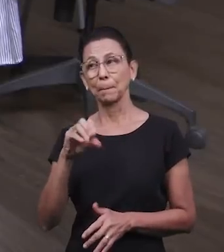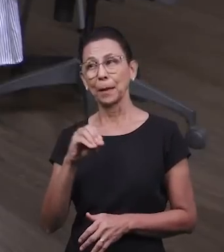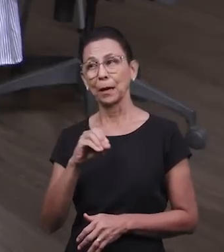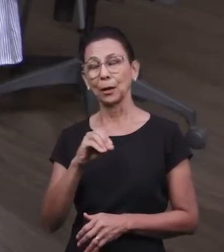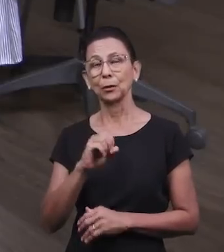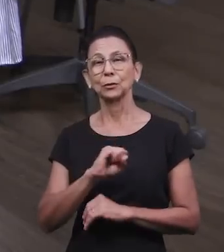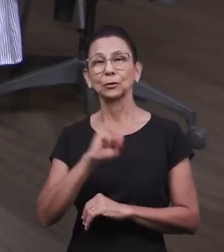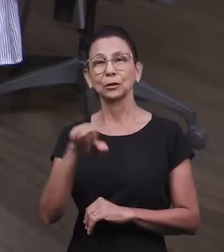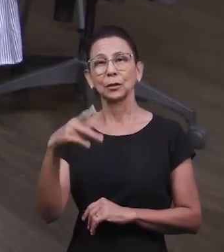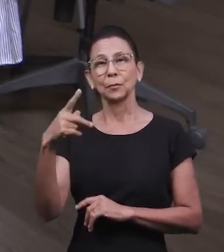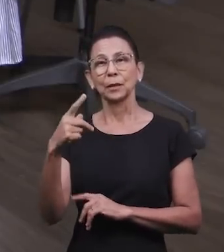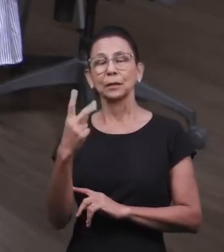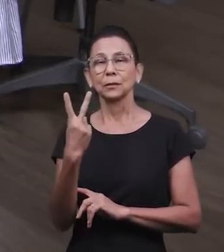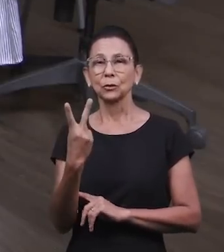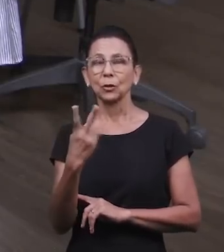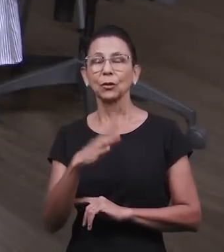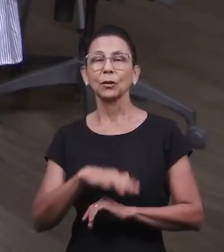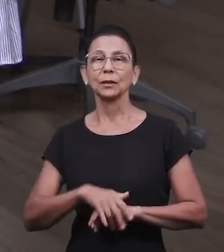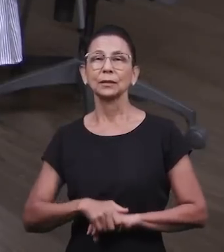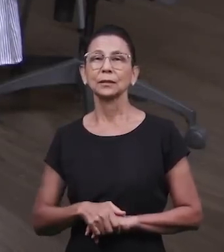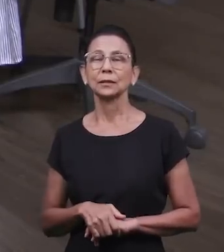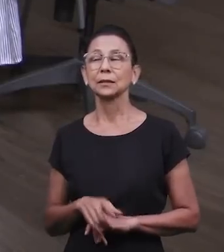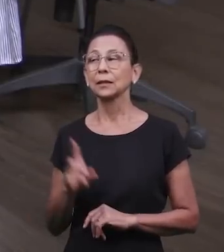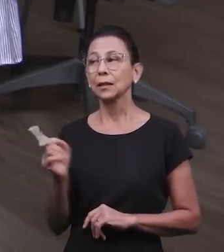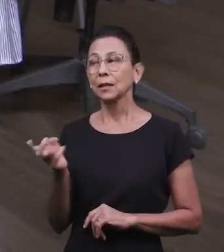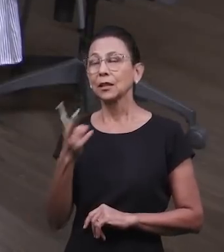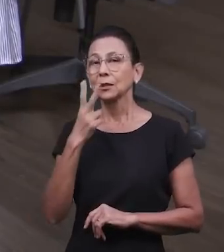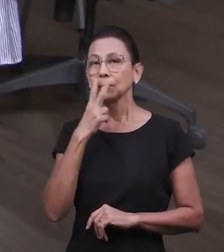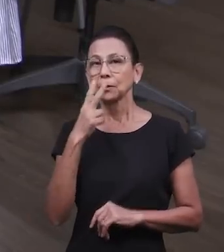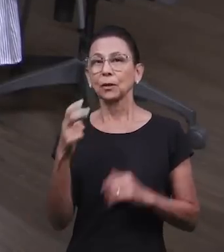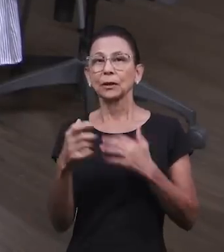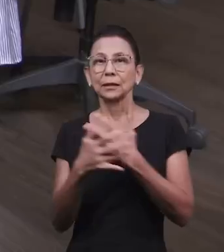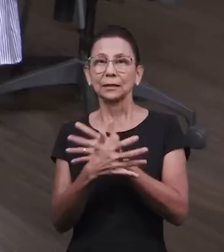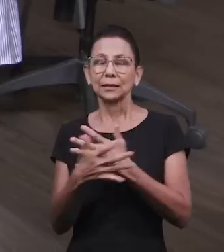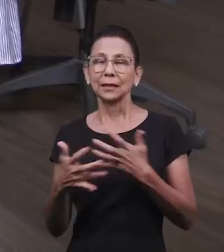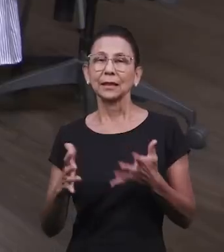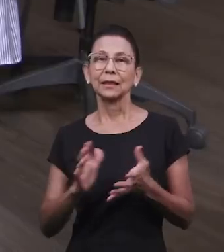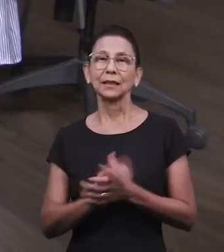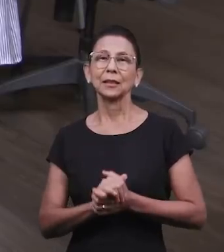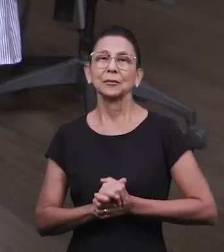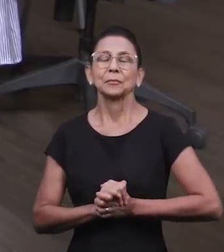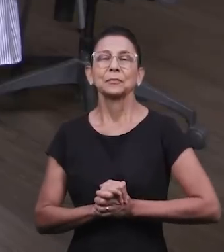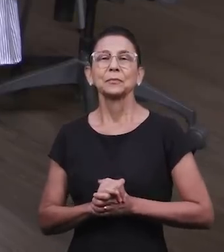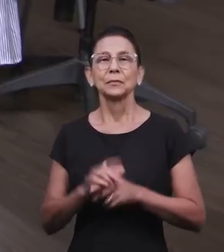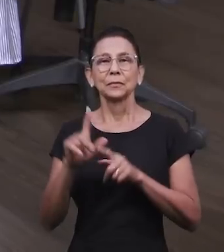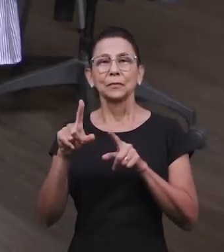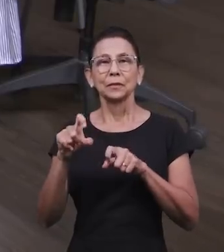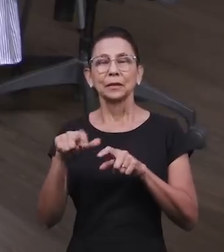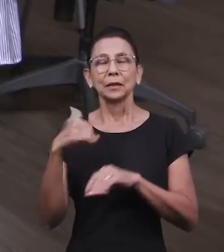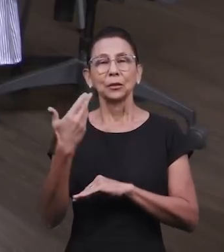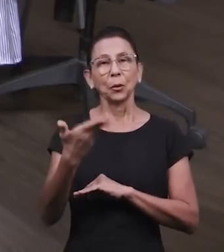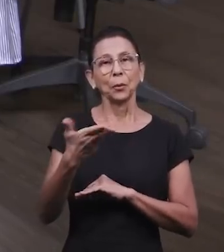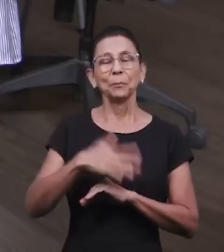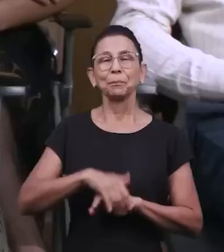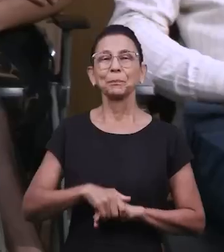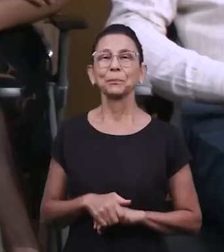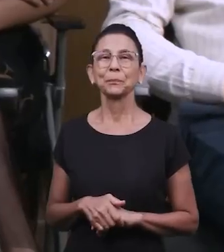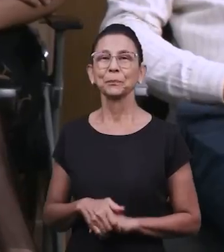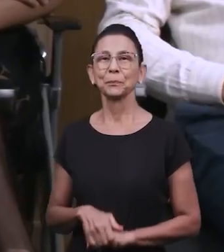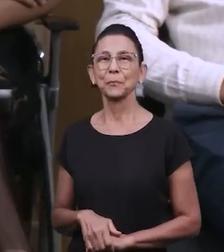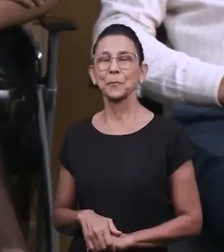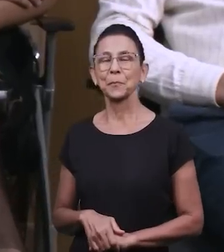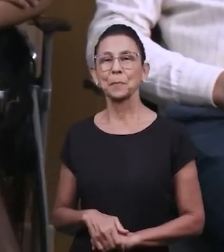2, a Ana Késia de Vila Rubim, Gabriela Freisleben de Afonso Cláudio 1. Nós temos também a